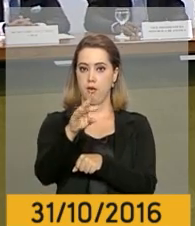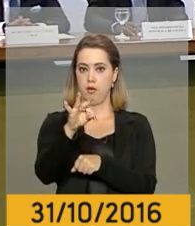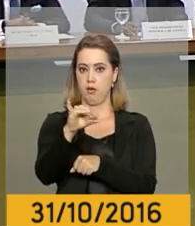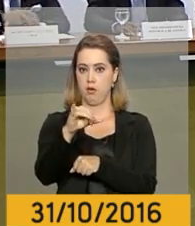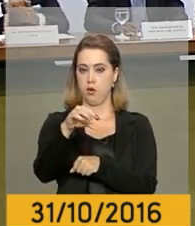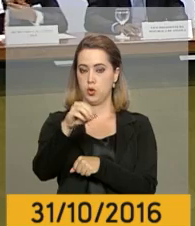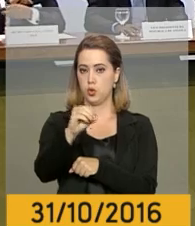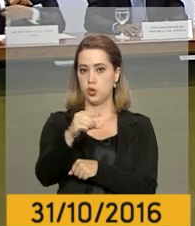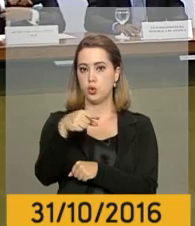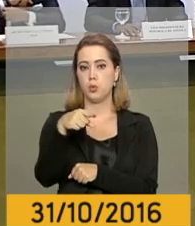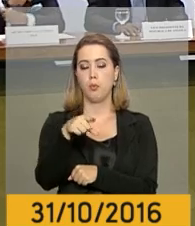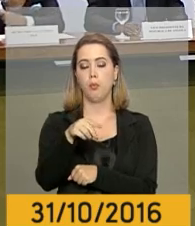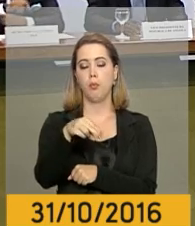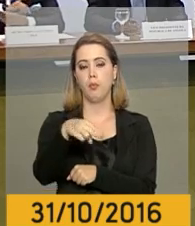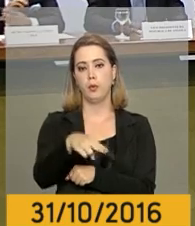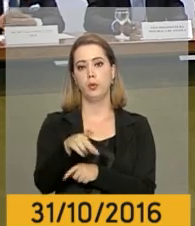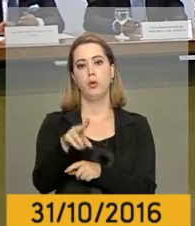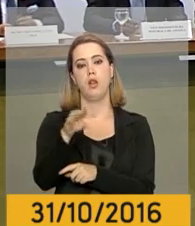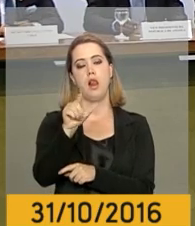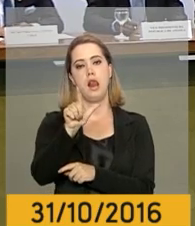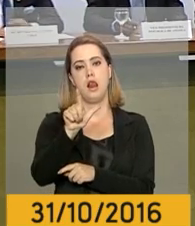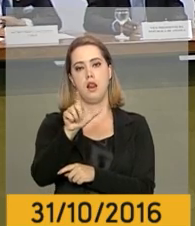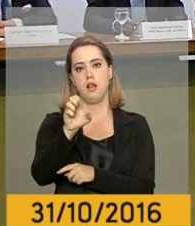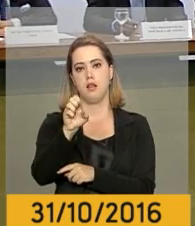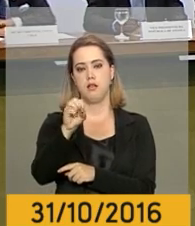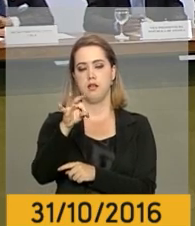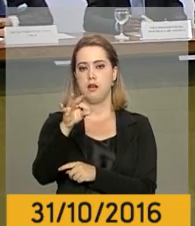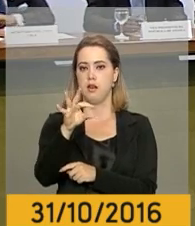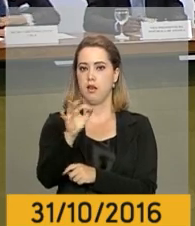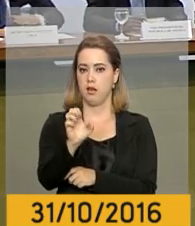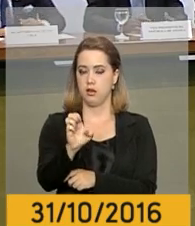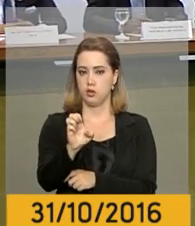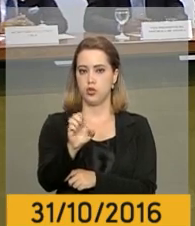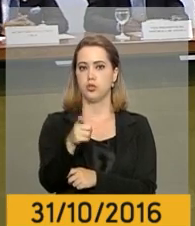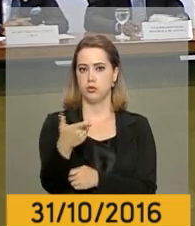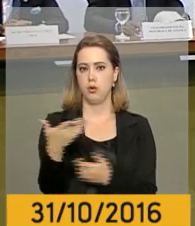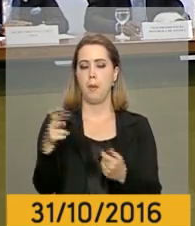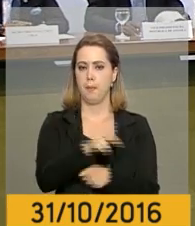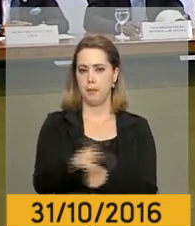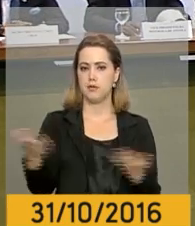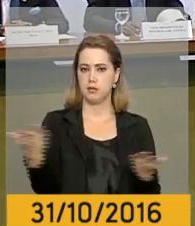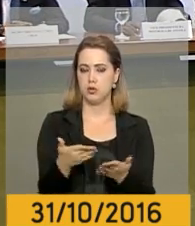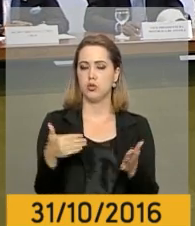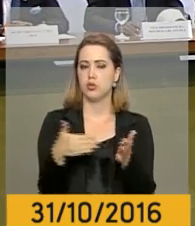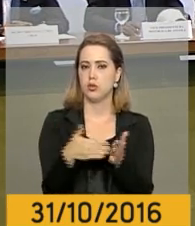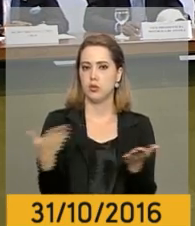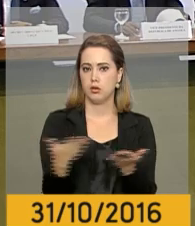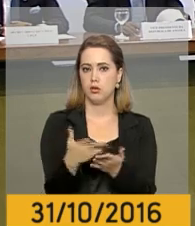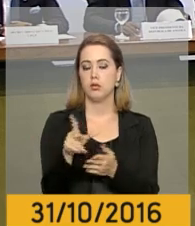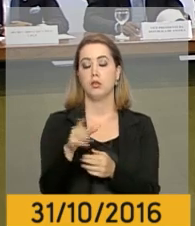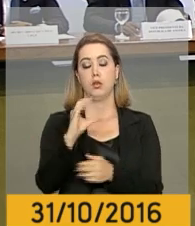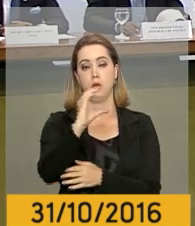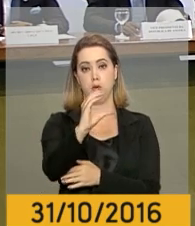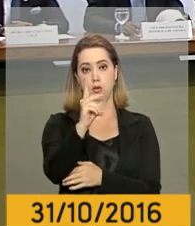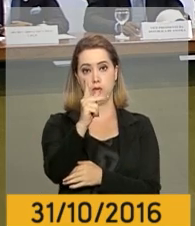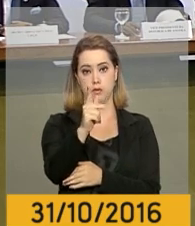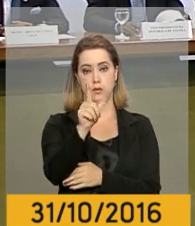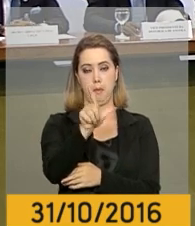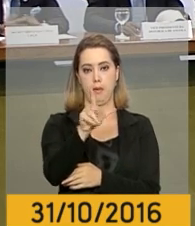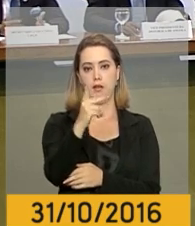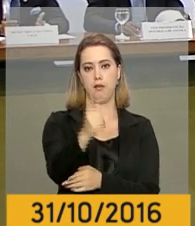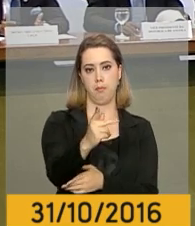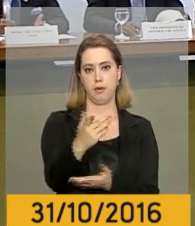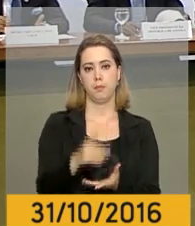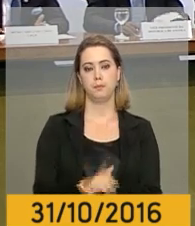presente momento presidiu a cplp e quero antes de dar umas palavras inaugurais desta